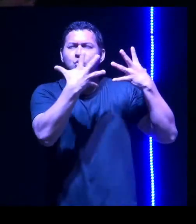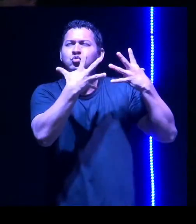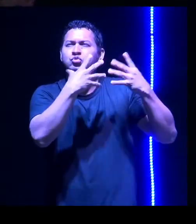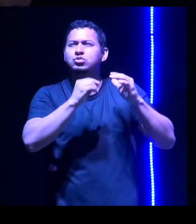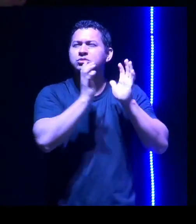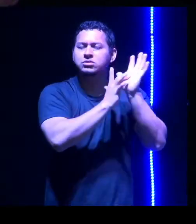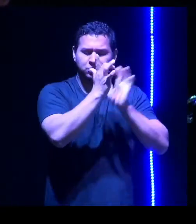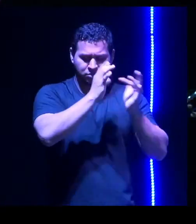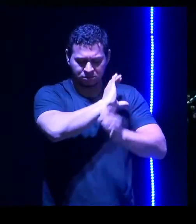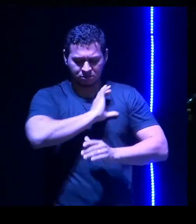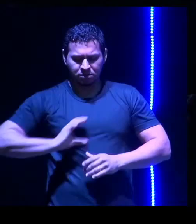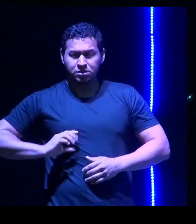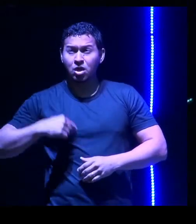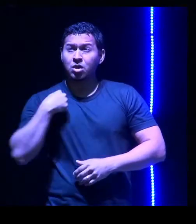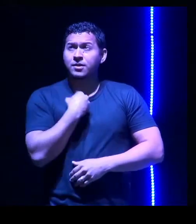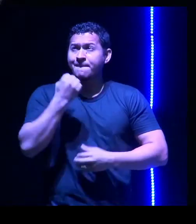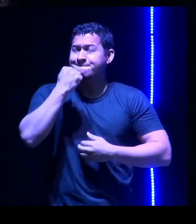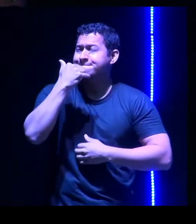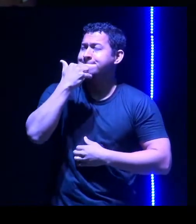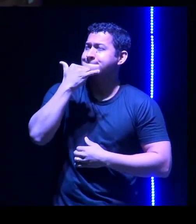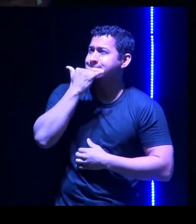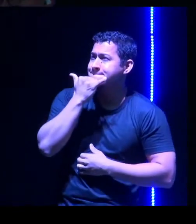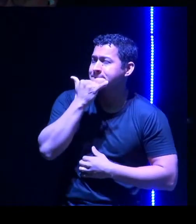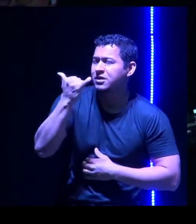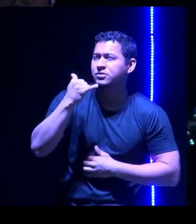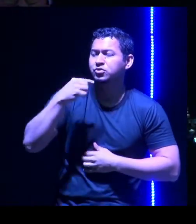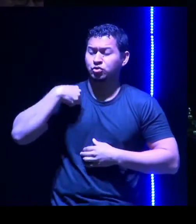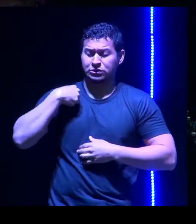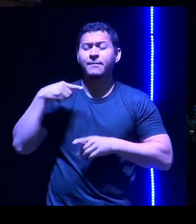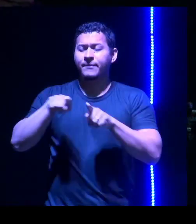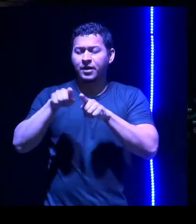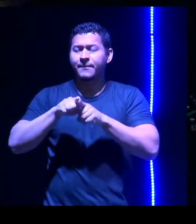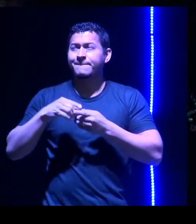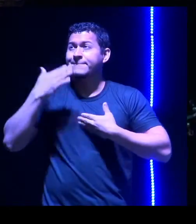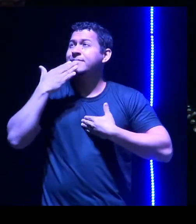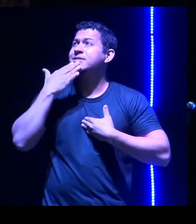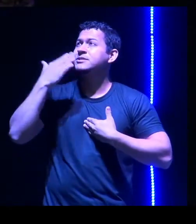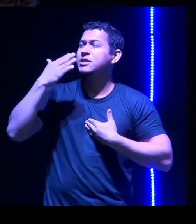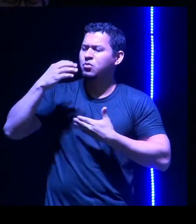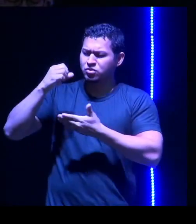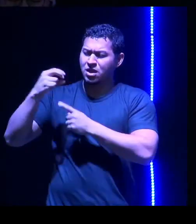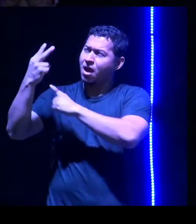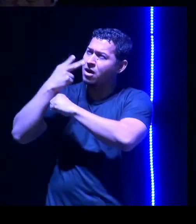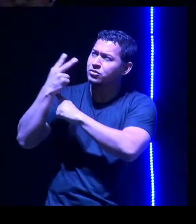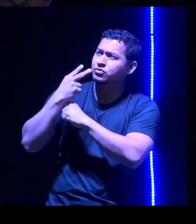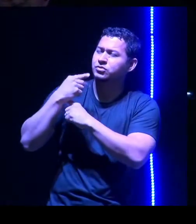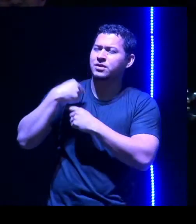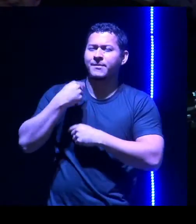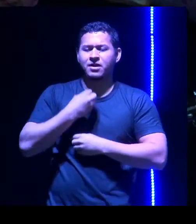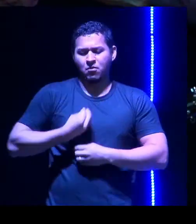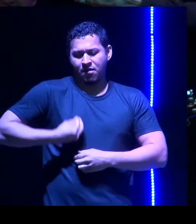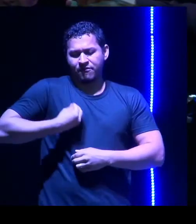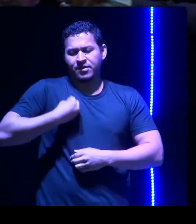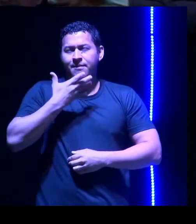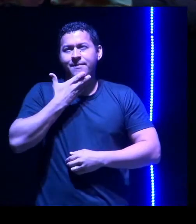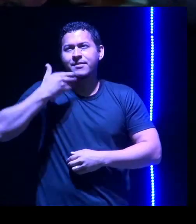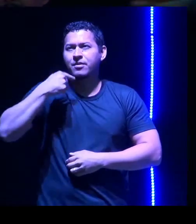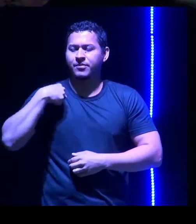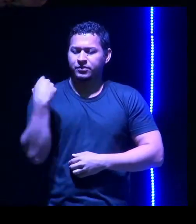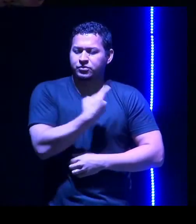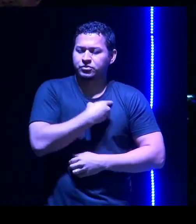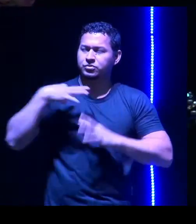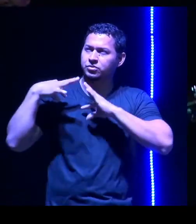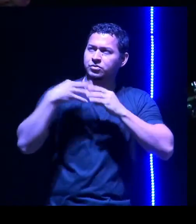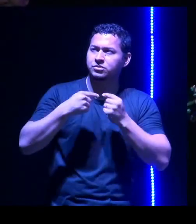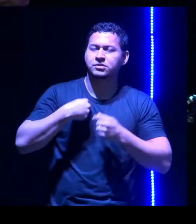Evangelho. Pedimos perdão do Senhor, nos ajude para vivermos, meu Deus, essa vida plena que o Senhor tem para nós, em nome de Jesus. Eu